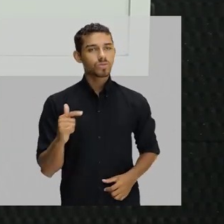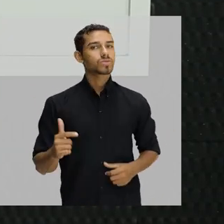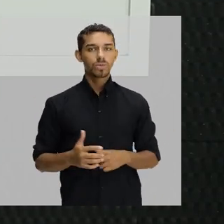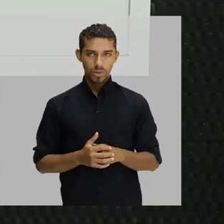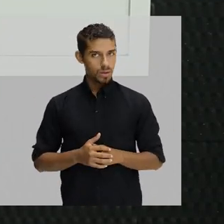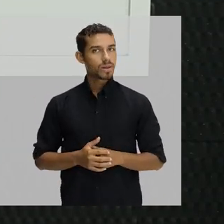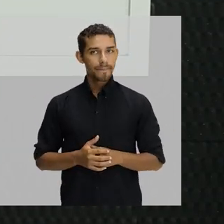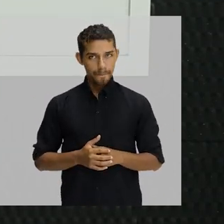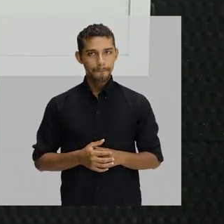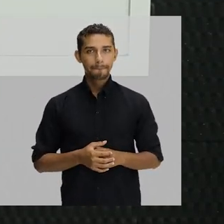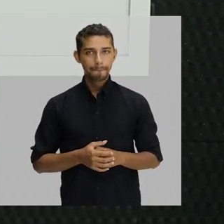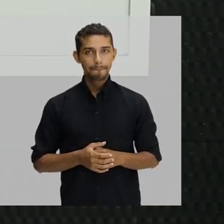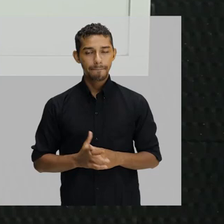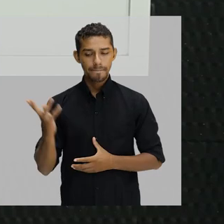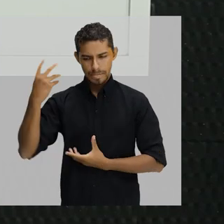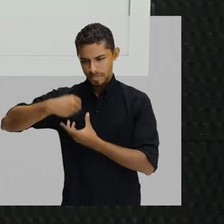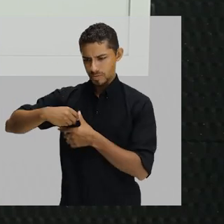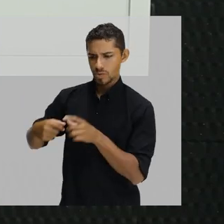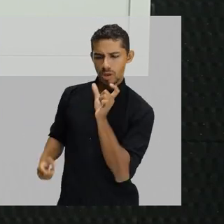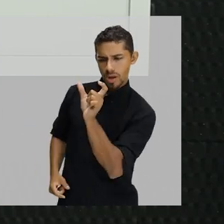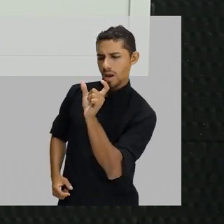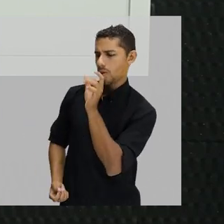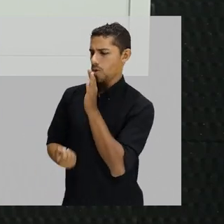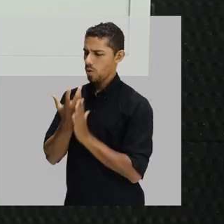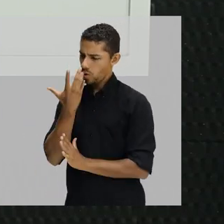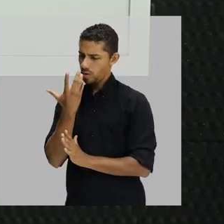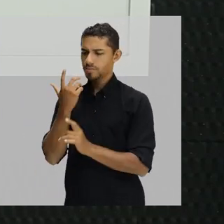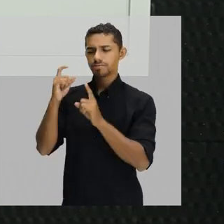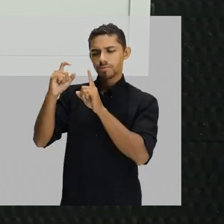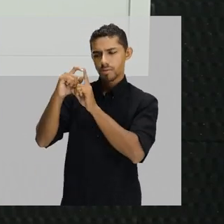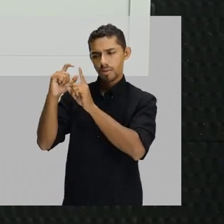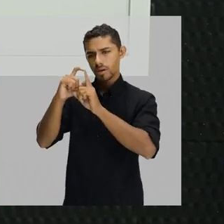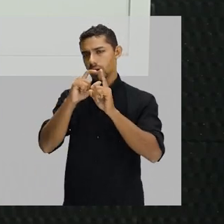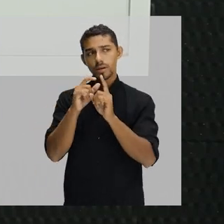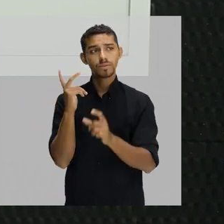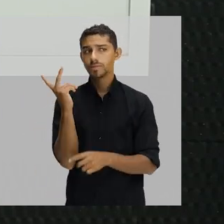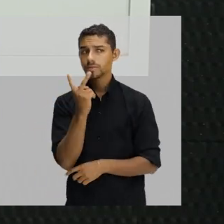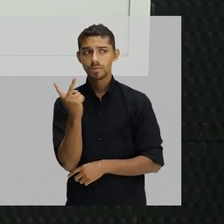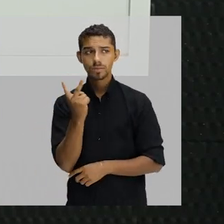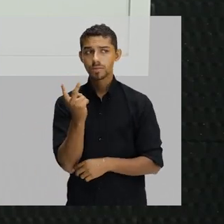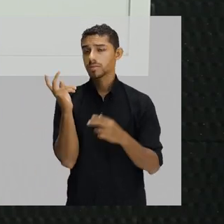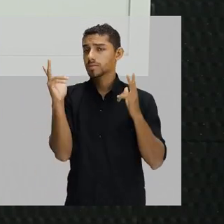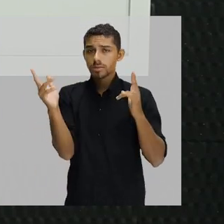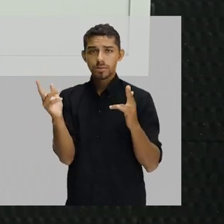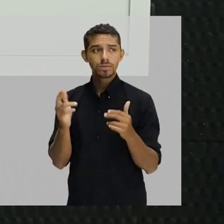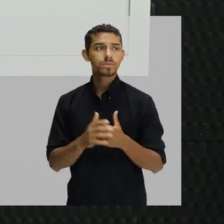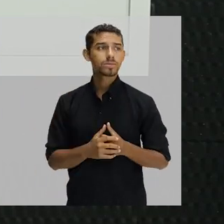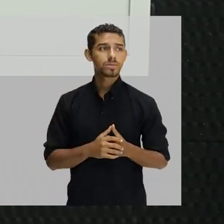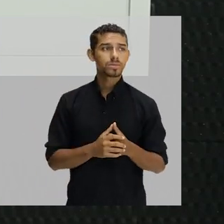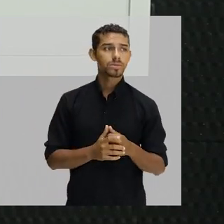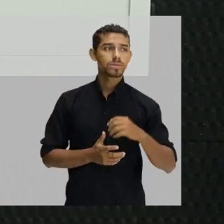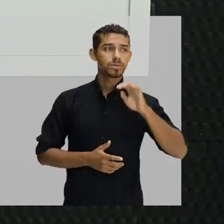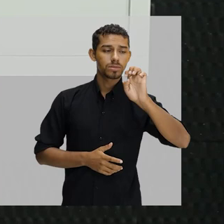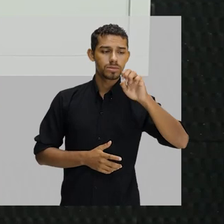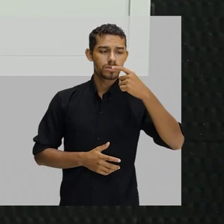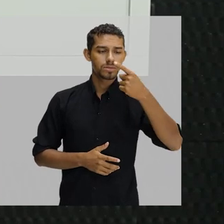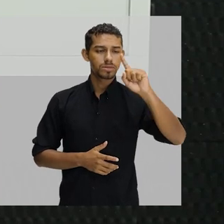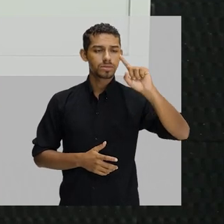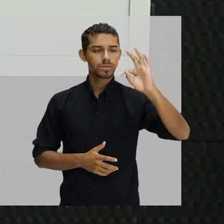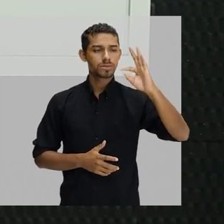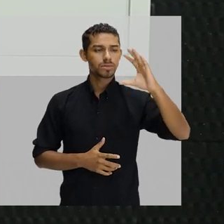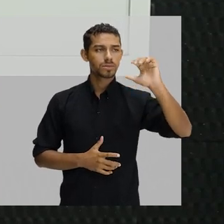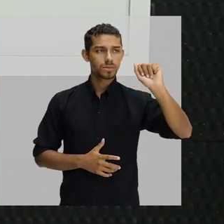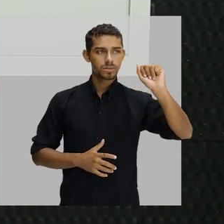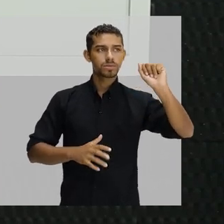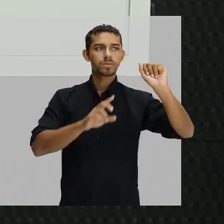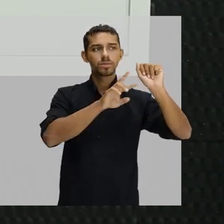Dentro da etimologia da palavra, ou seja, na origem da palavra, elas têm a mesma tradução. Bom, se você pegar a palavra ética, ela vem de